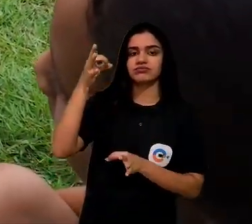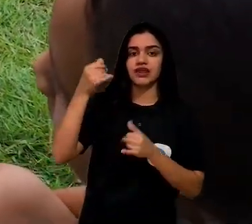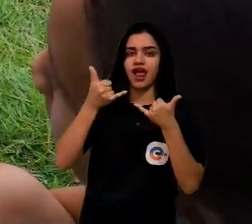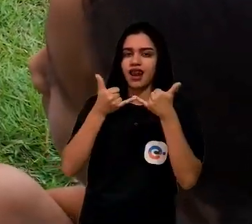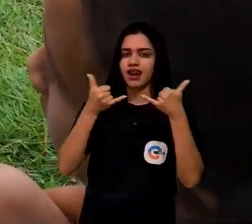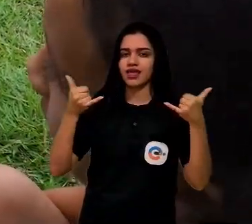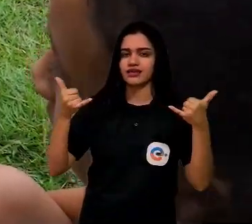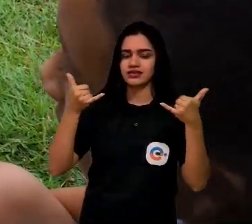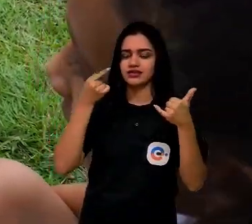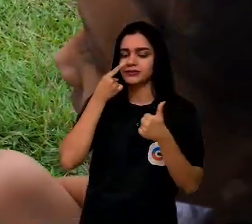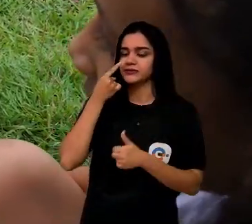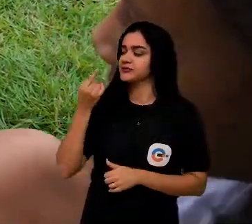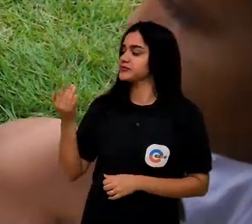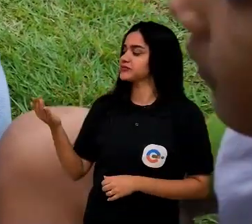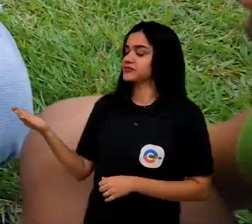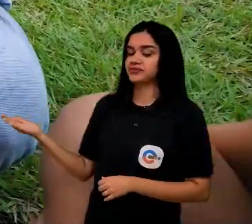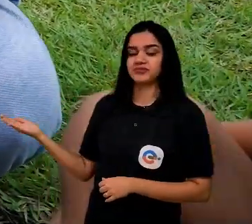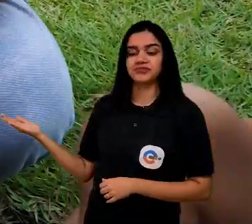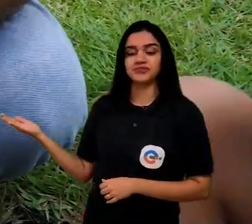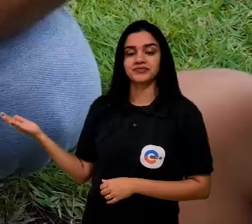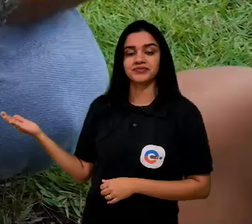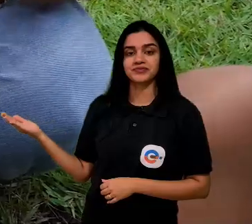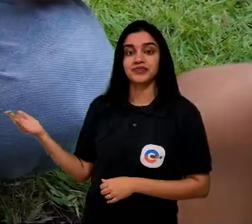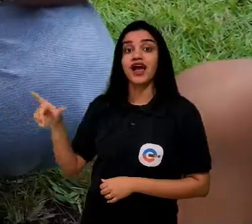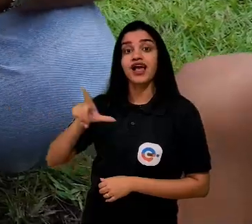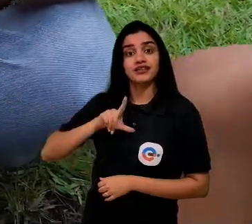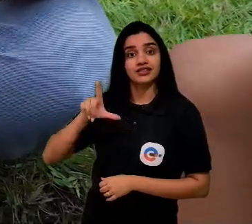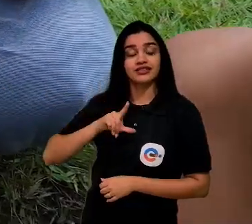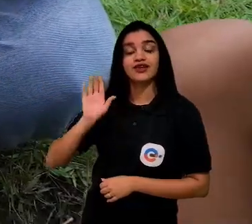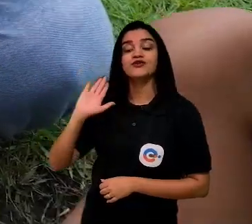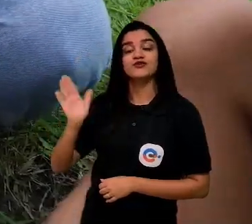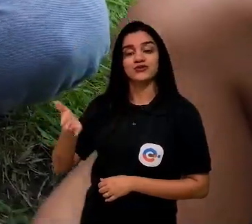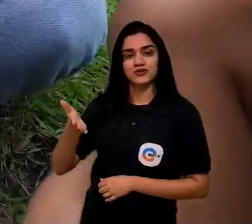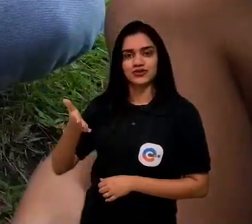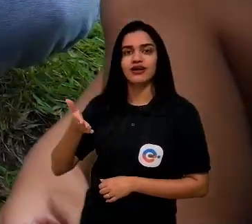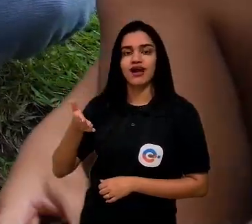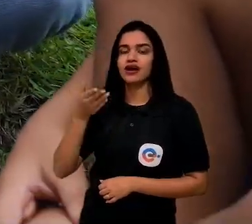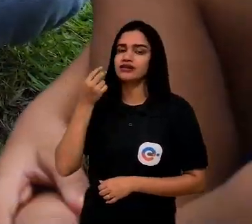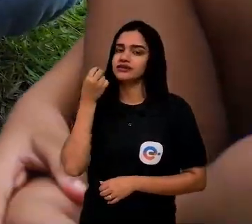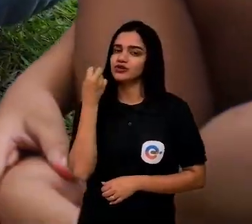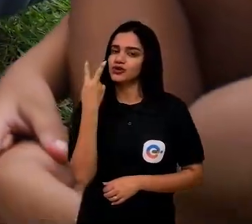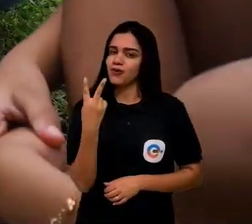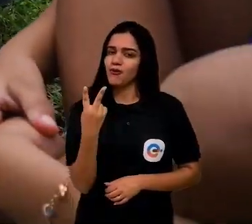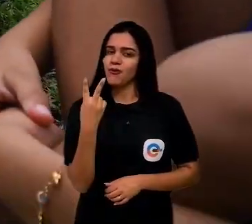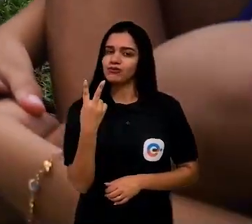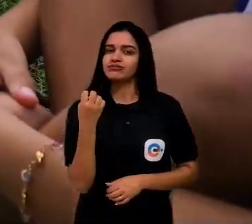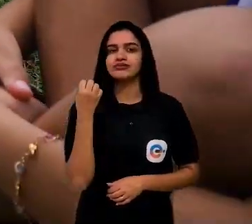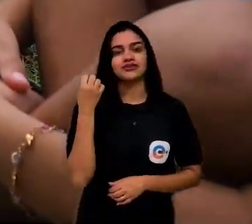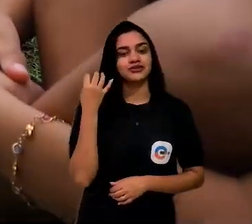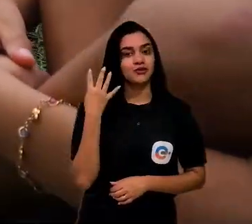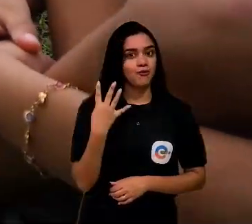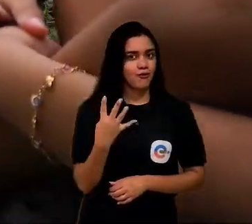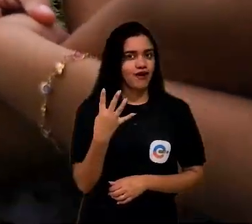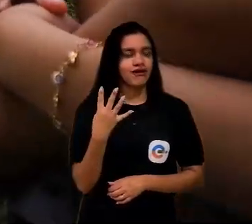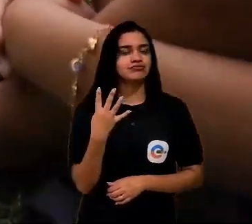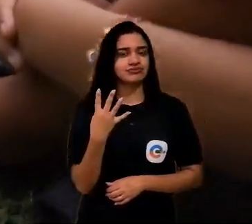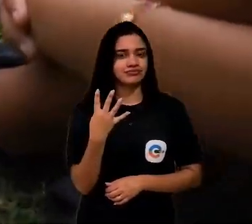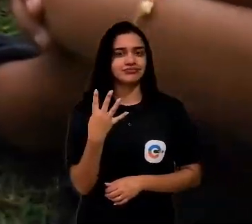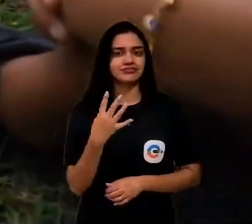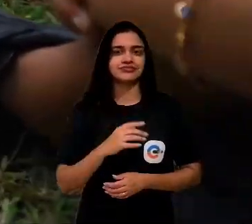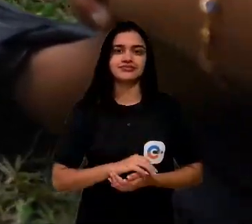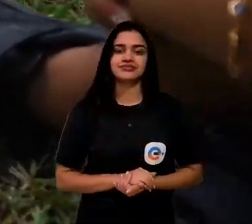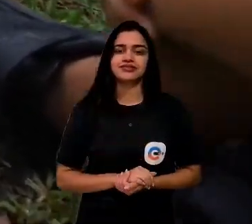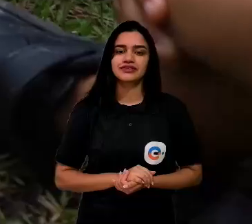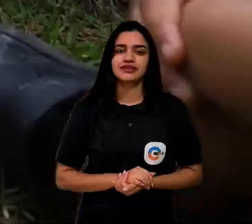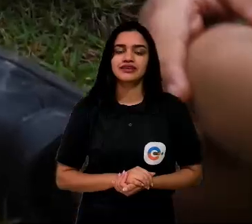cortados do mesmo tamanho. Aqui eu também já tenho, ó. Dois, quatro, tá vendo aqui, ó? Quatro, do